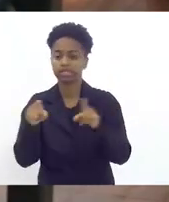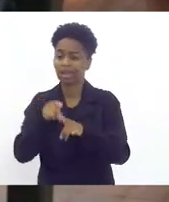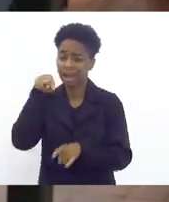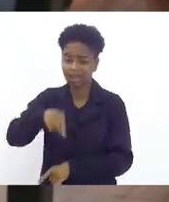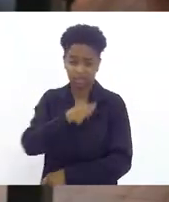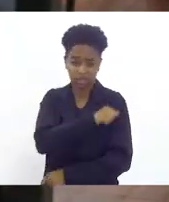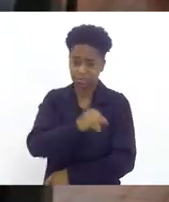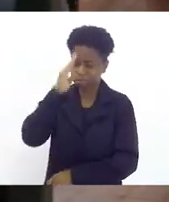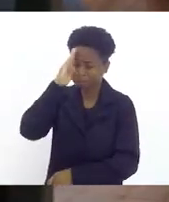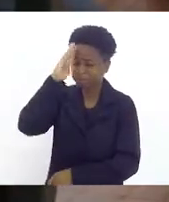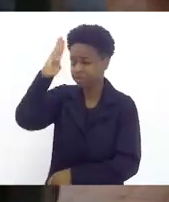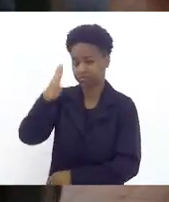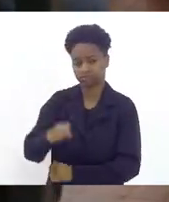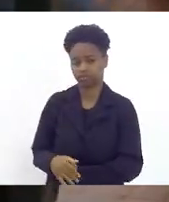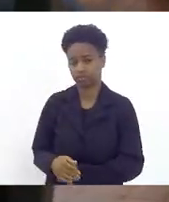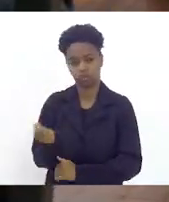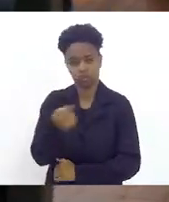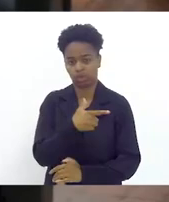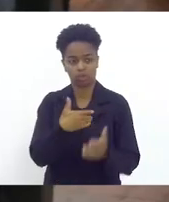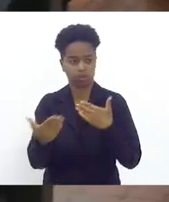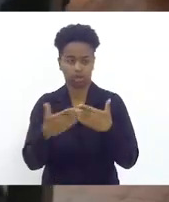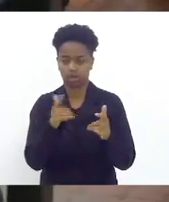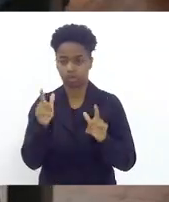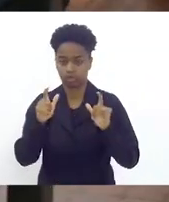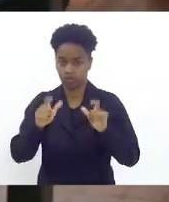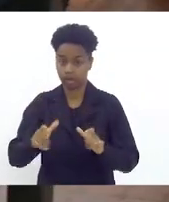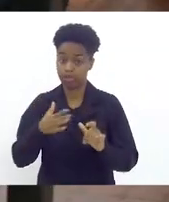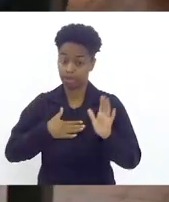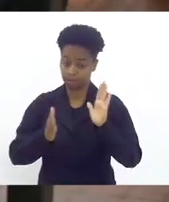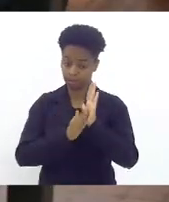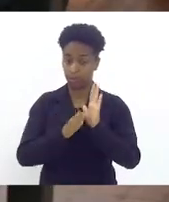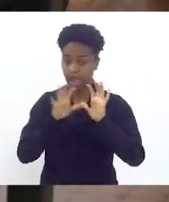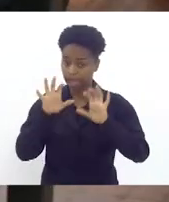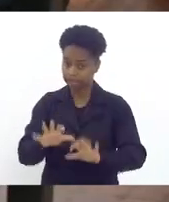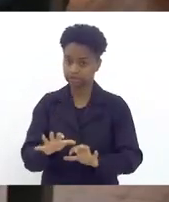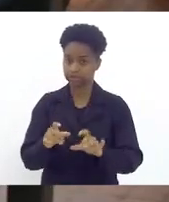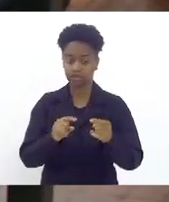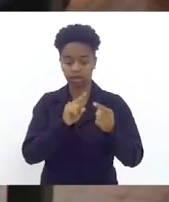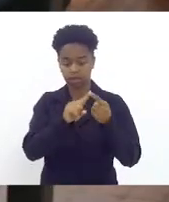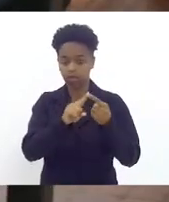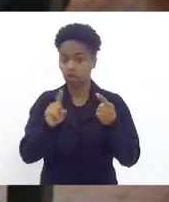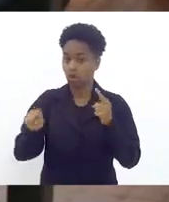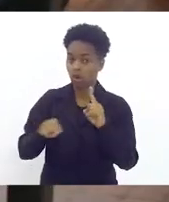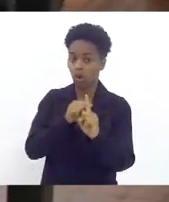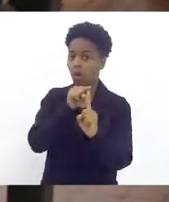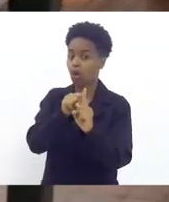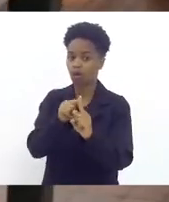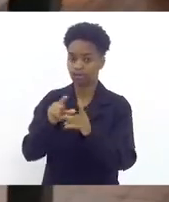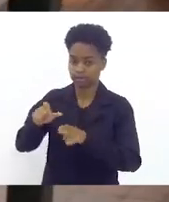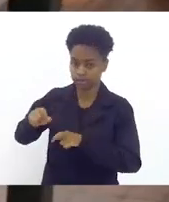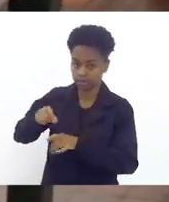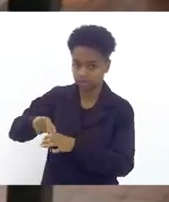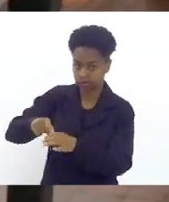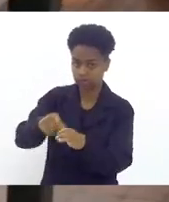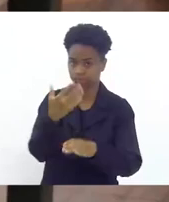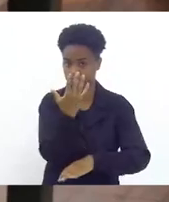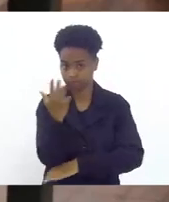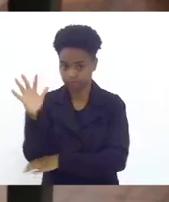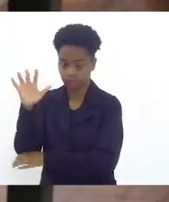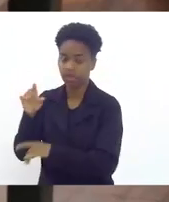do que qualquer outro lugar então a minha proposta é essa metas de restauração e Definitivamente